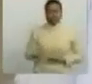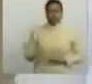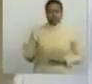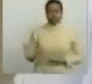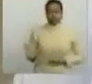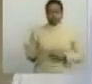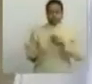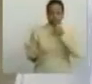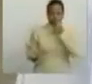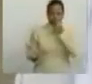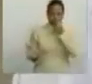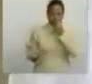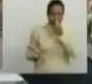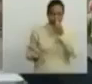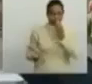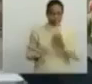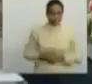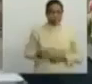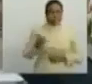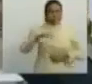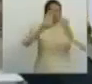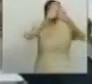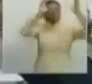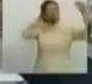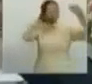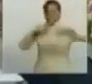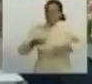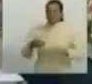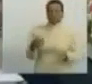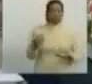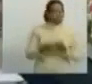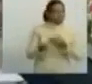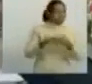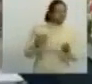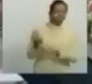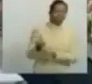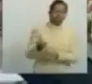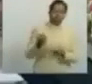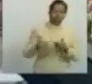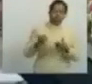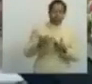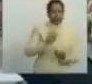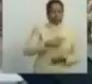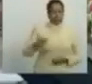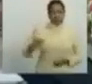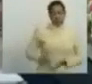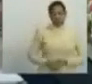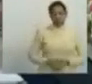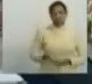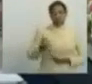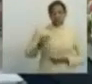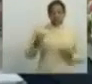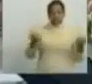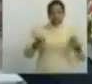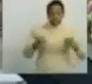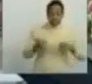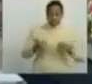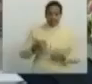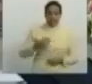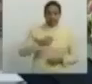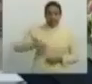E se não providenciar, não tem problema. Se tiver de morrer de fome, eu morrerei de fome. Pela Igreja de Nosso Senhor Jesus Cristo.